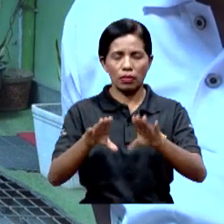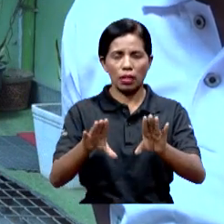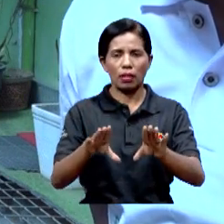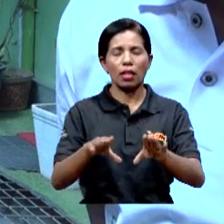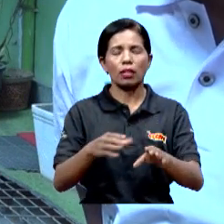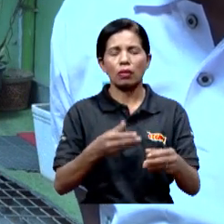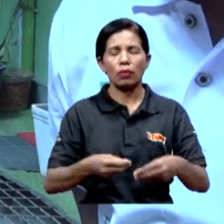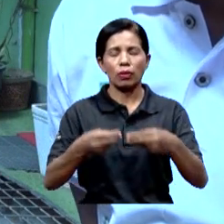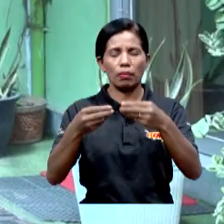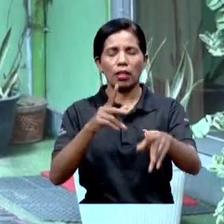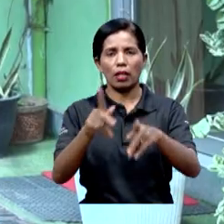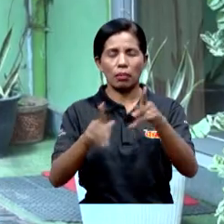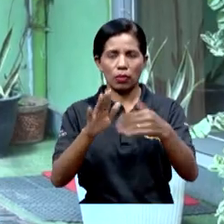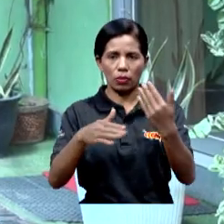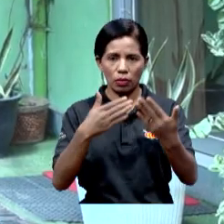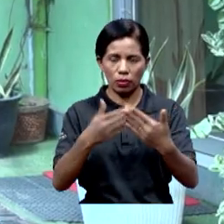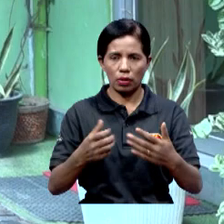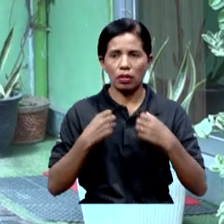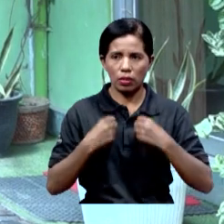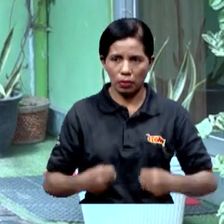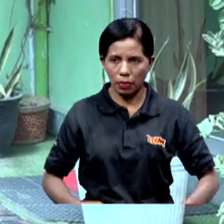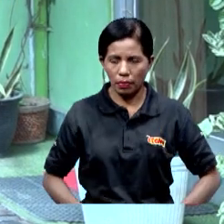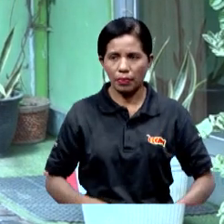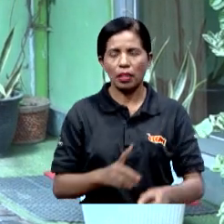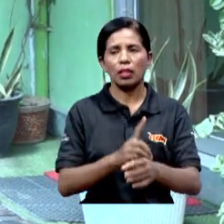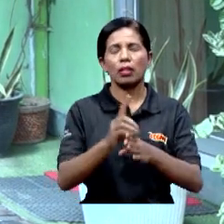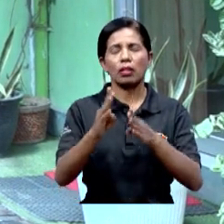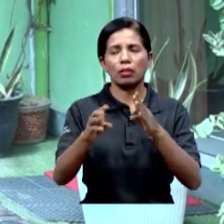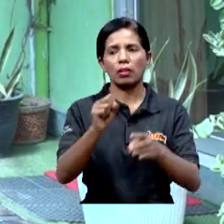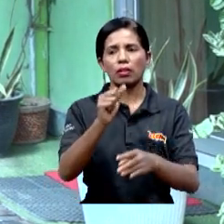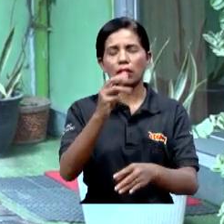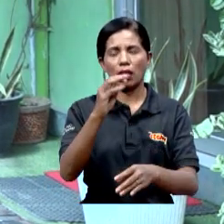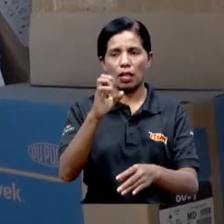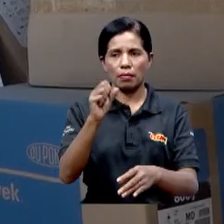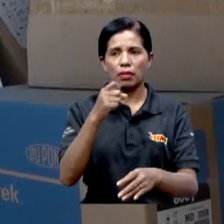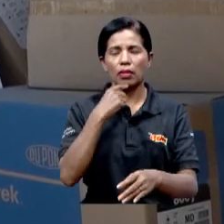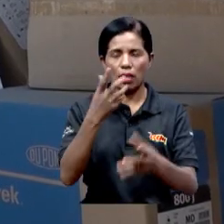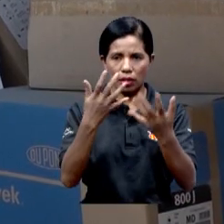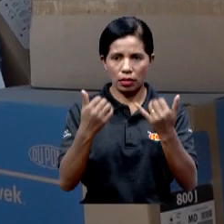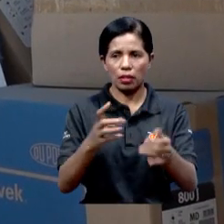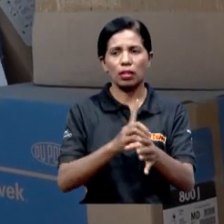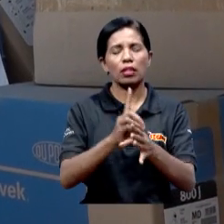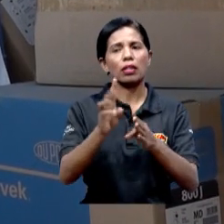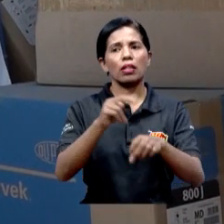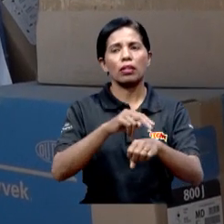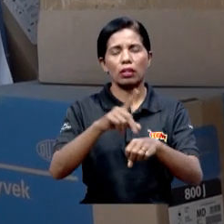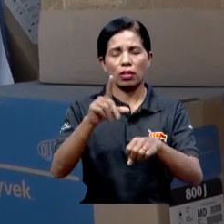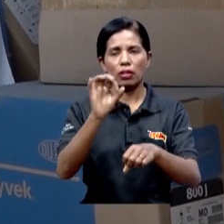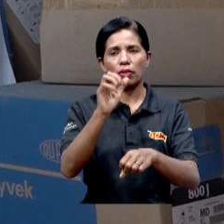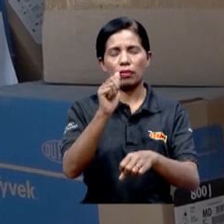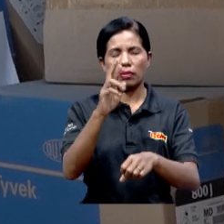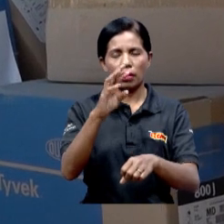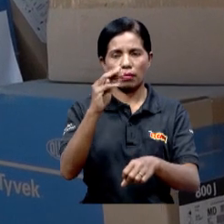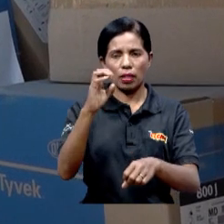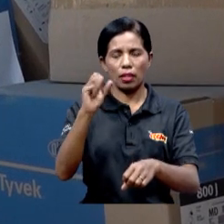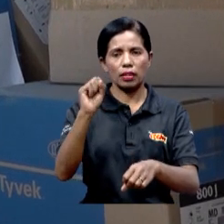a comunidade na saúde. Diretor Executivo SAMES, Santana Martins Sateten, dada une Direção Nacional Farmácia no